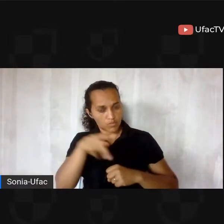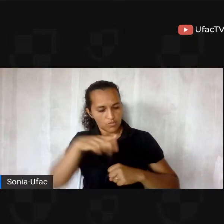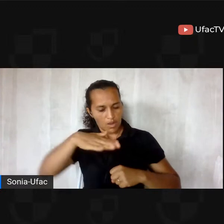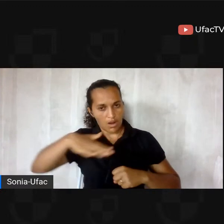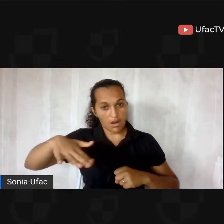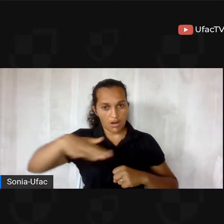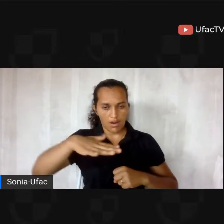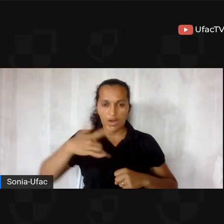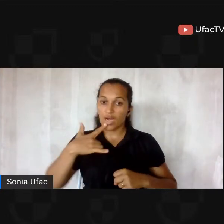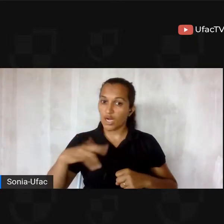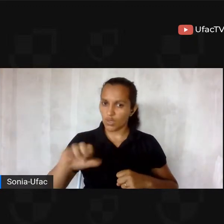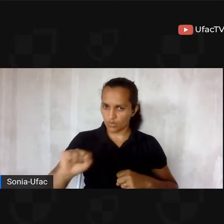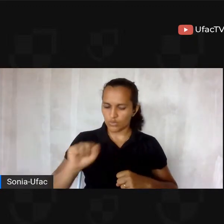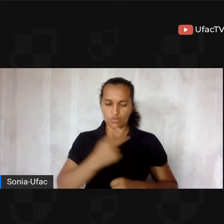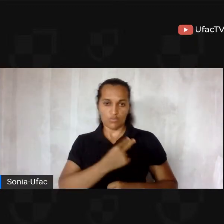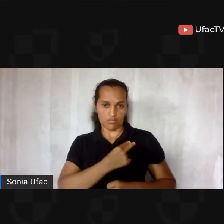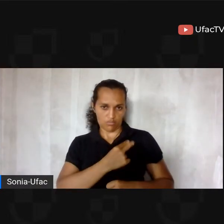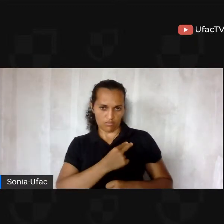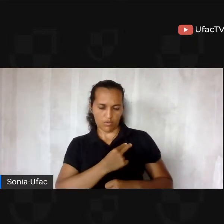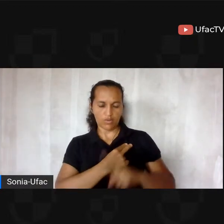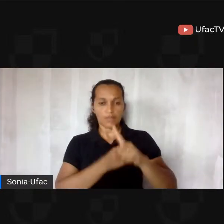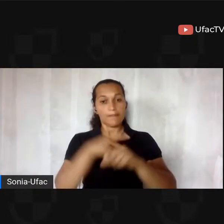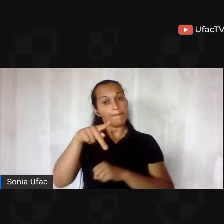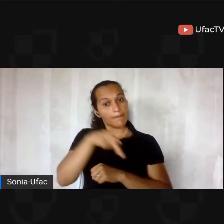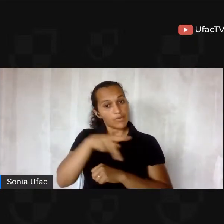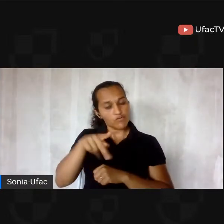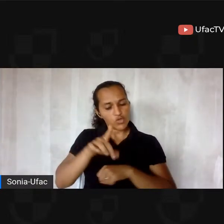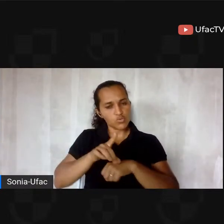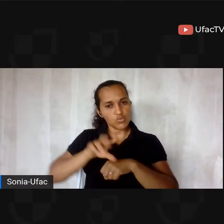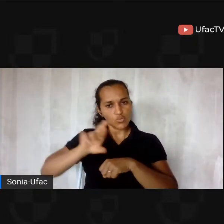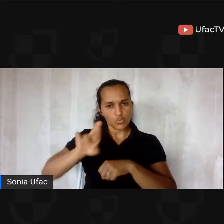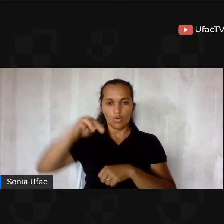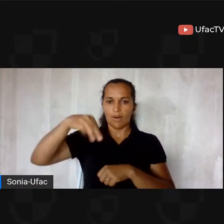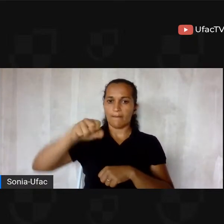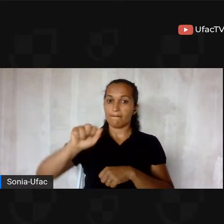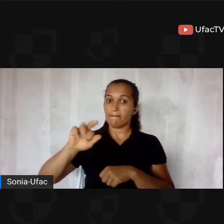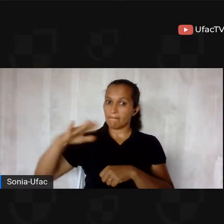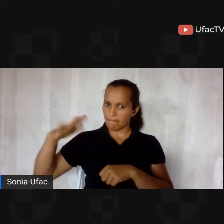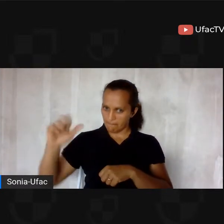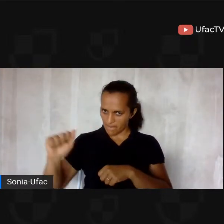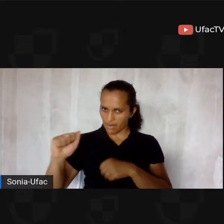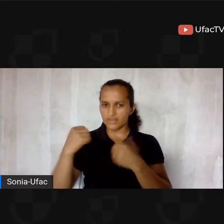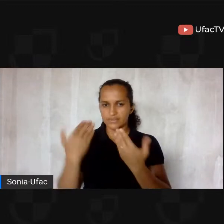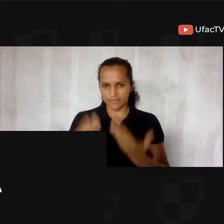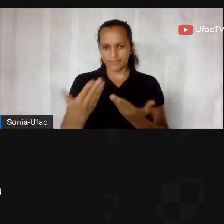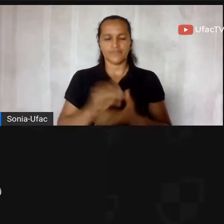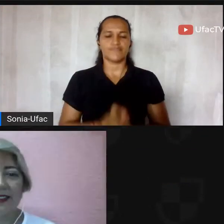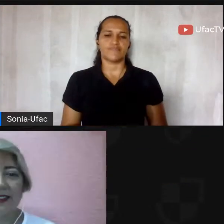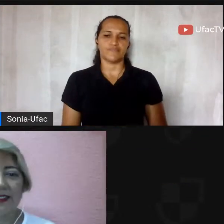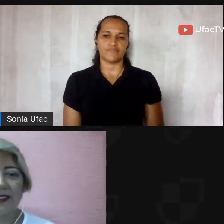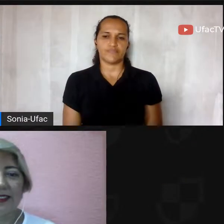de linguística da UFAC, professora doutora Márcia Verônica Ramos de Macedo.